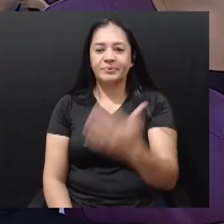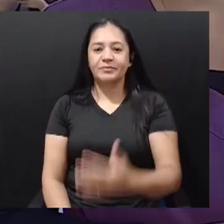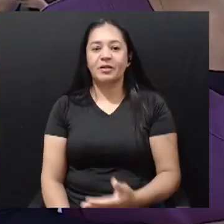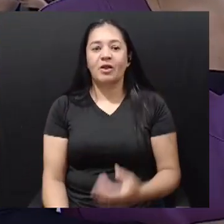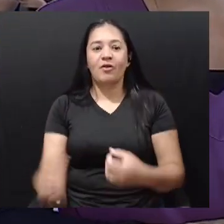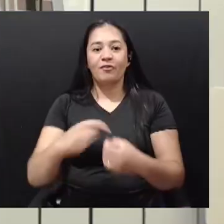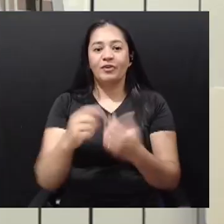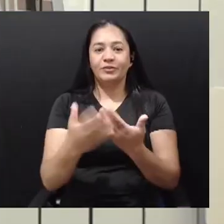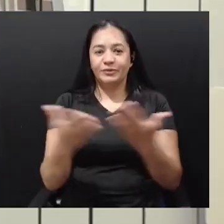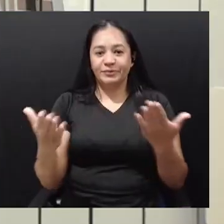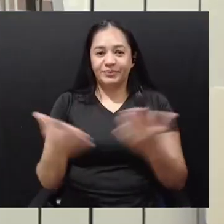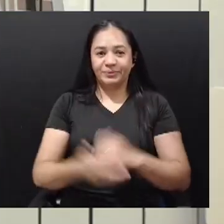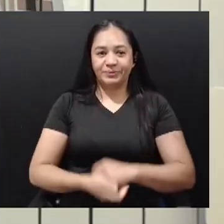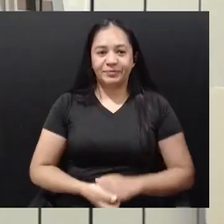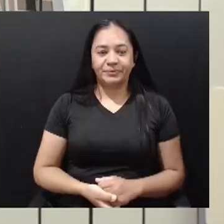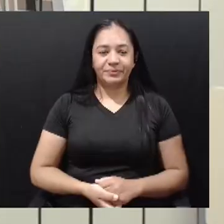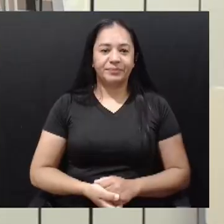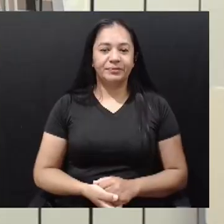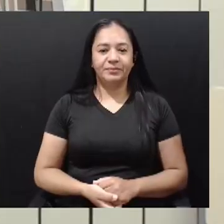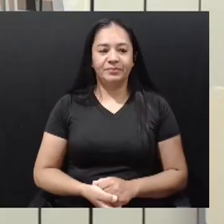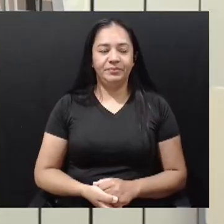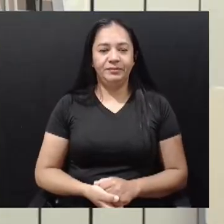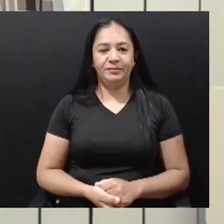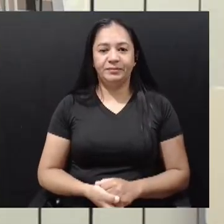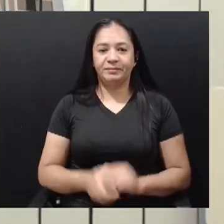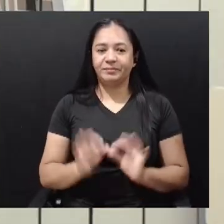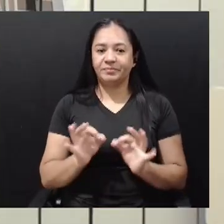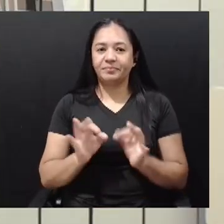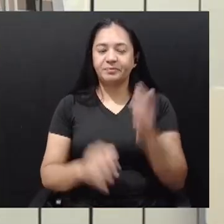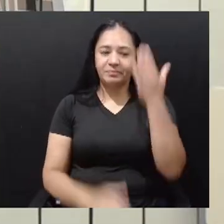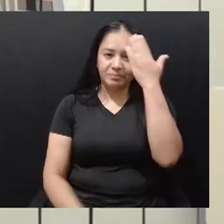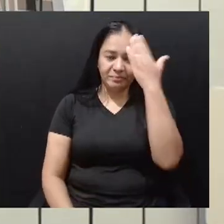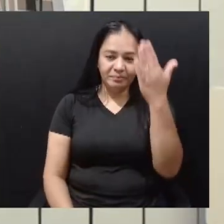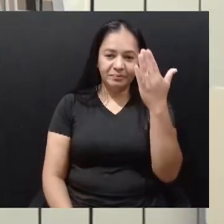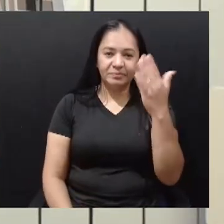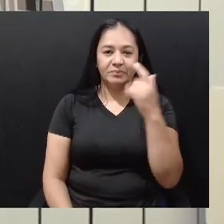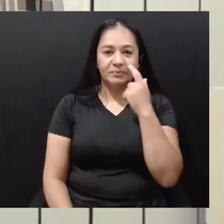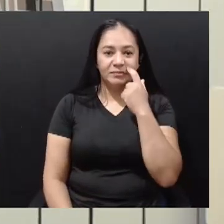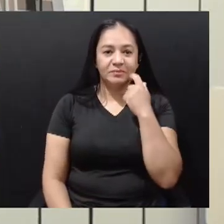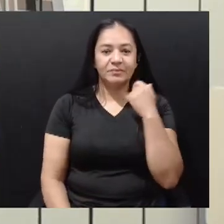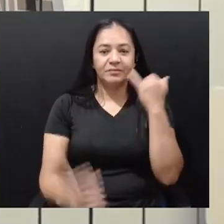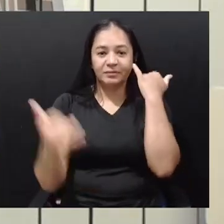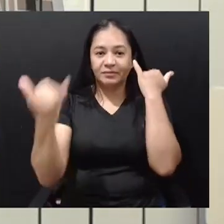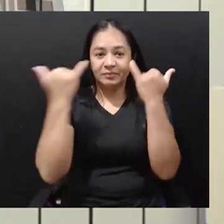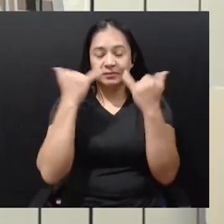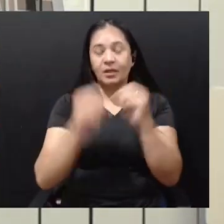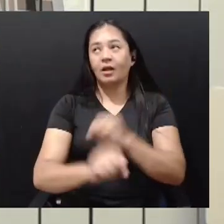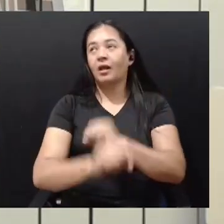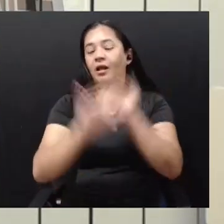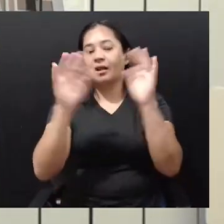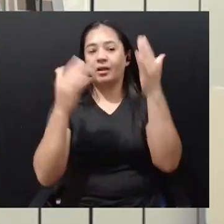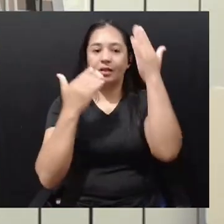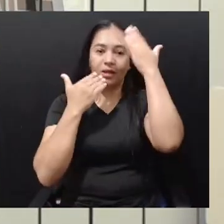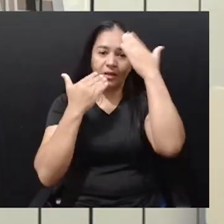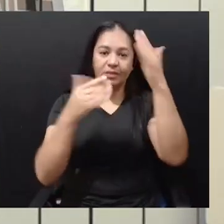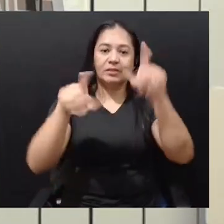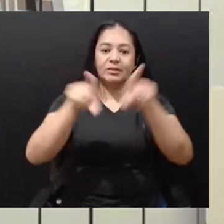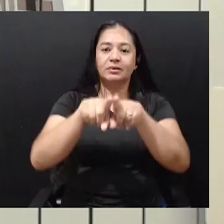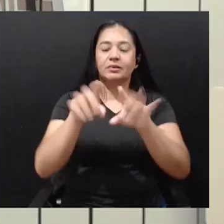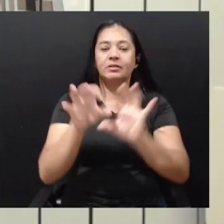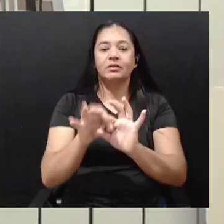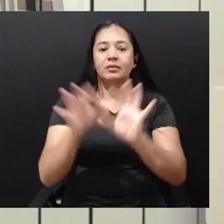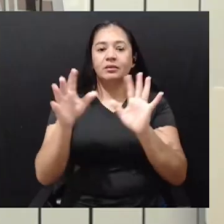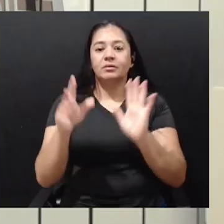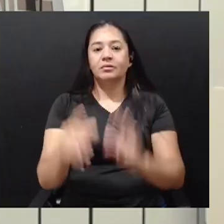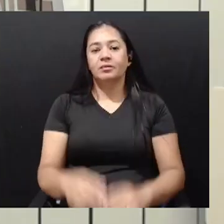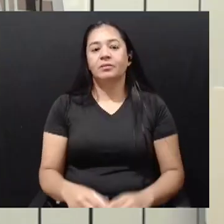Gabriel Castro. Tá certo, muito obrigado então, André Aranha, pelas informações e, claro, agradeço também a disponibilidade do tempo, as